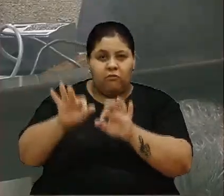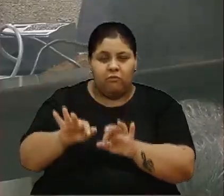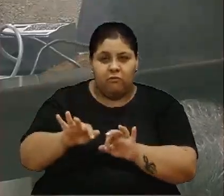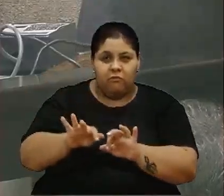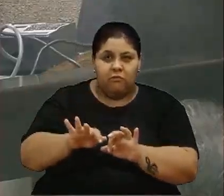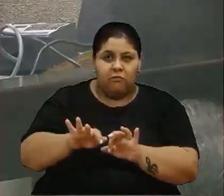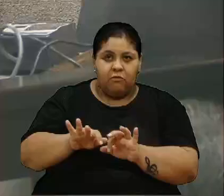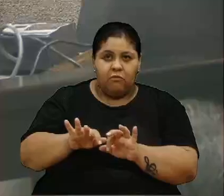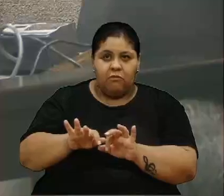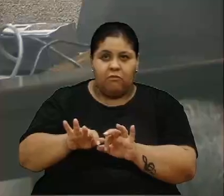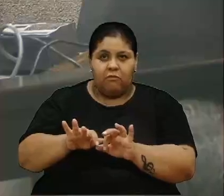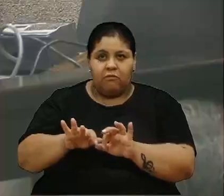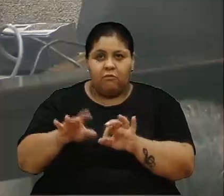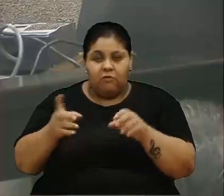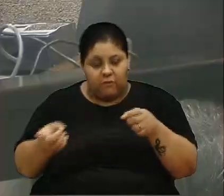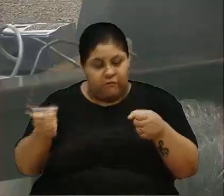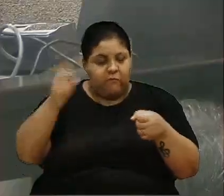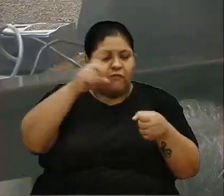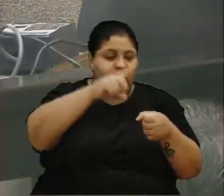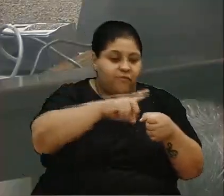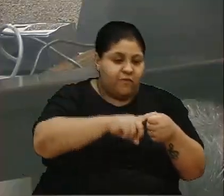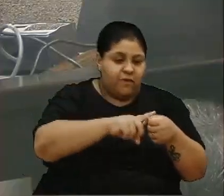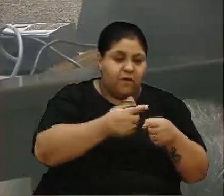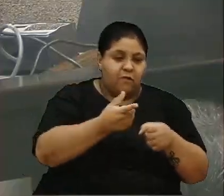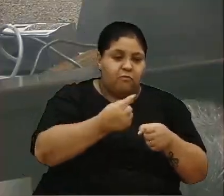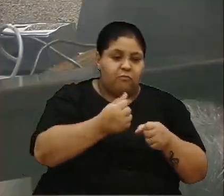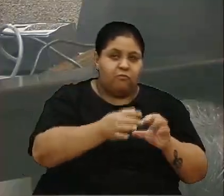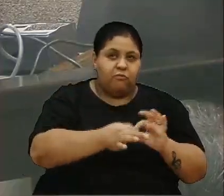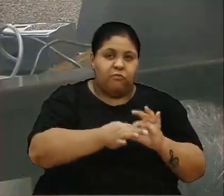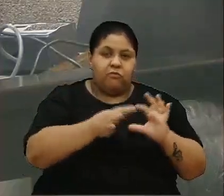vamos voltar para os recursos livres para pegar